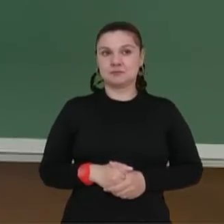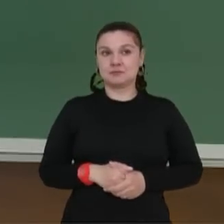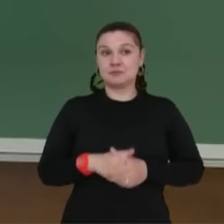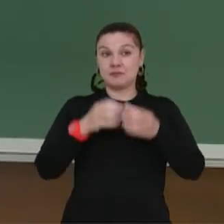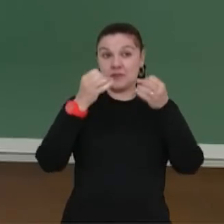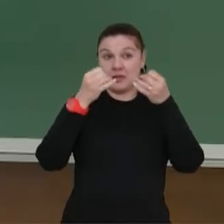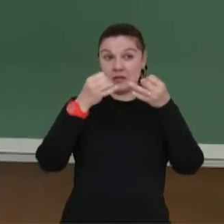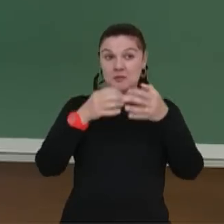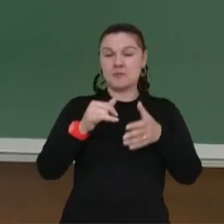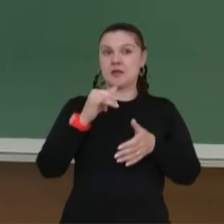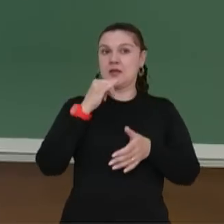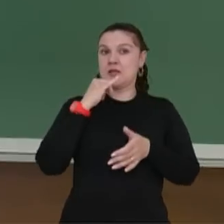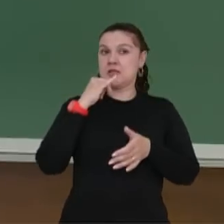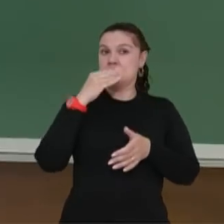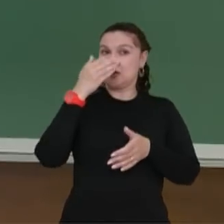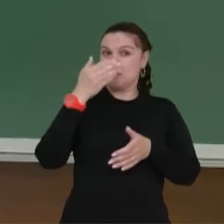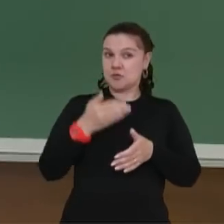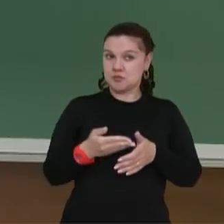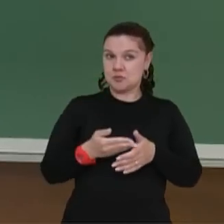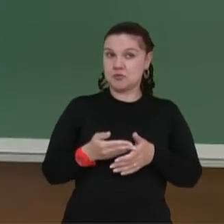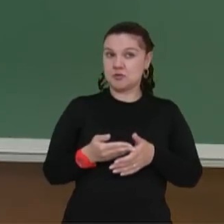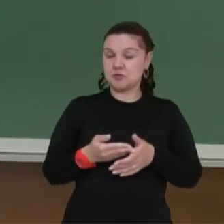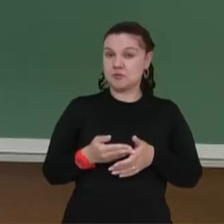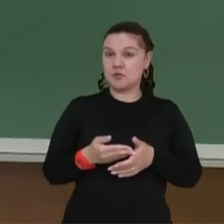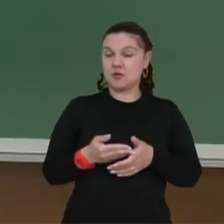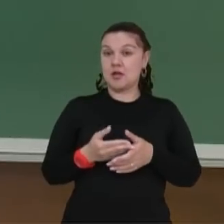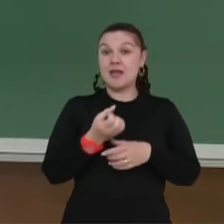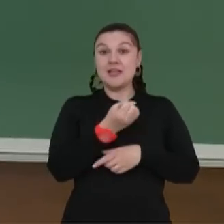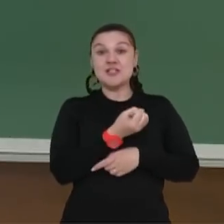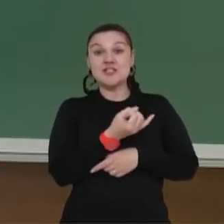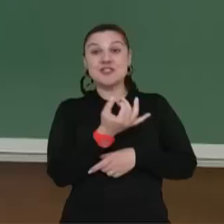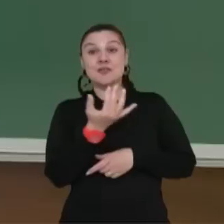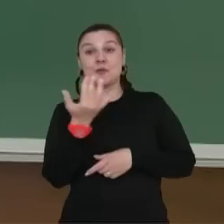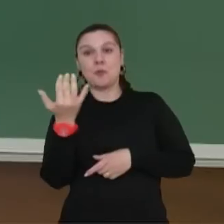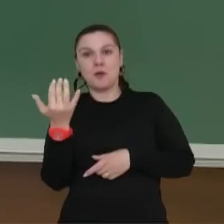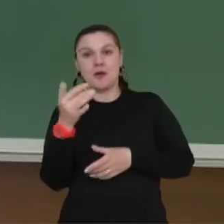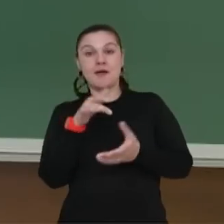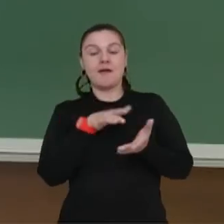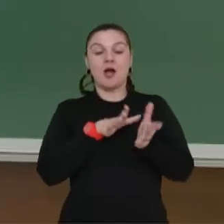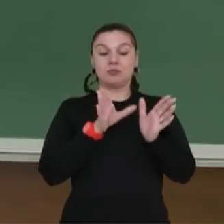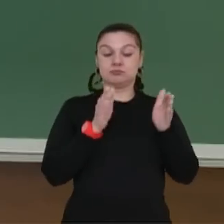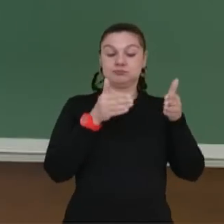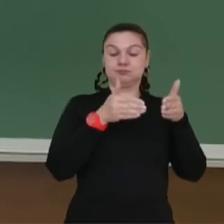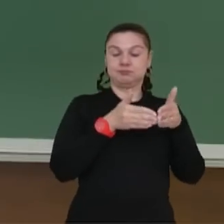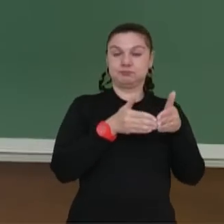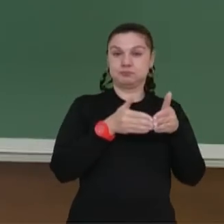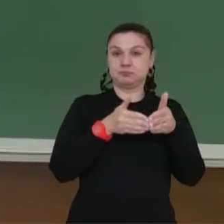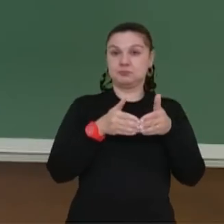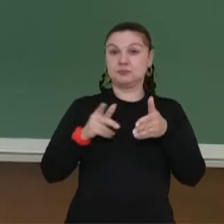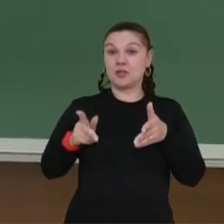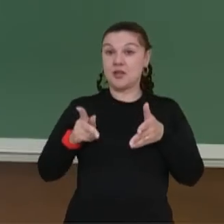Defina e dê exemplos. Letra C, variável quantitativa discreta e contínua. Não